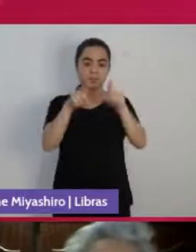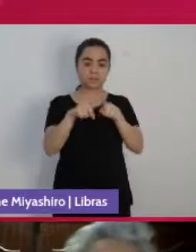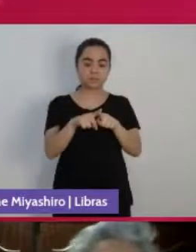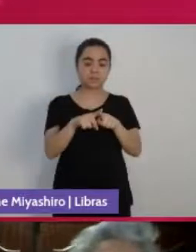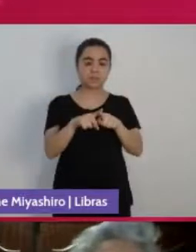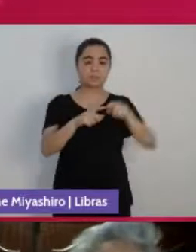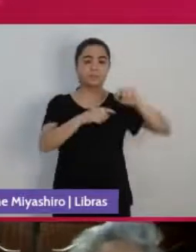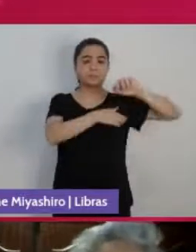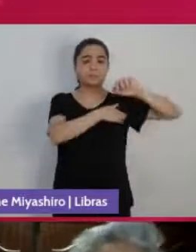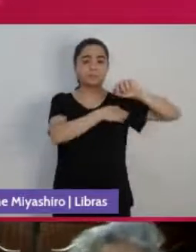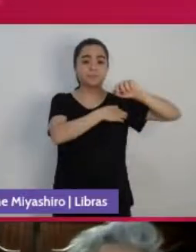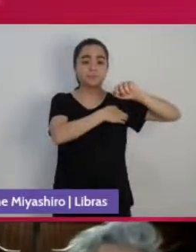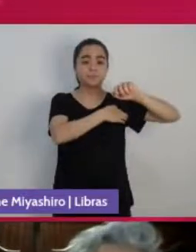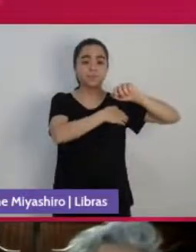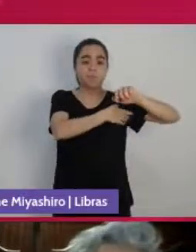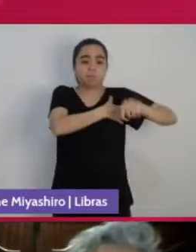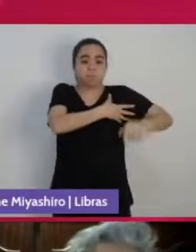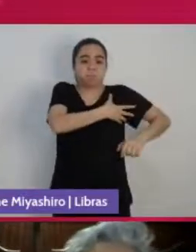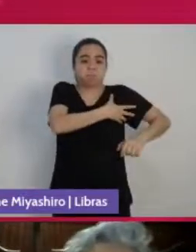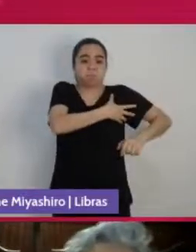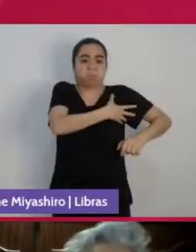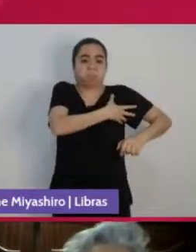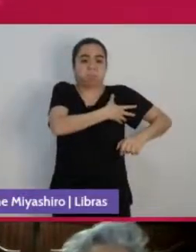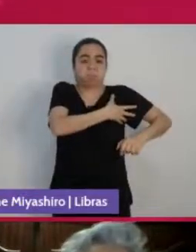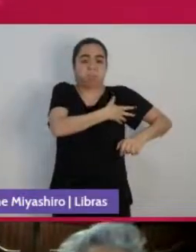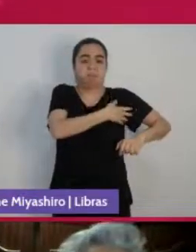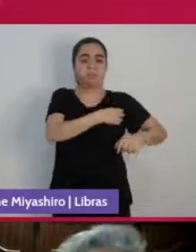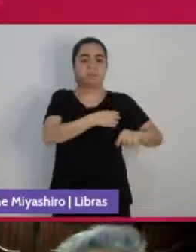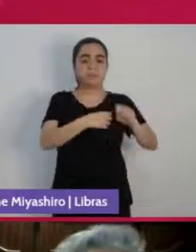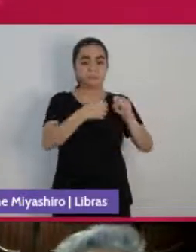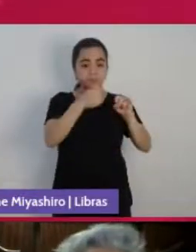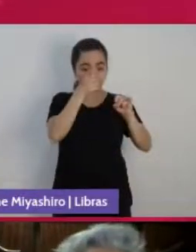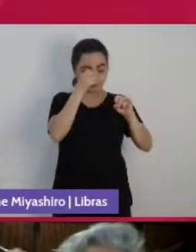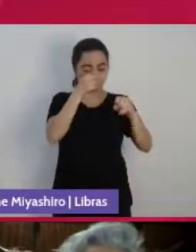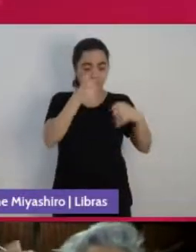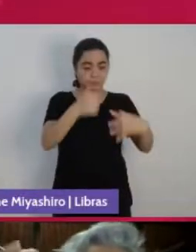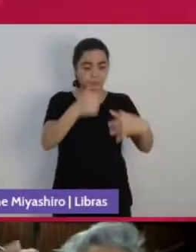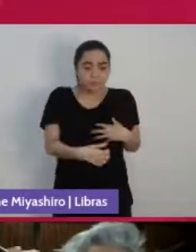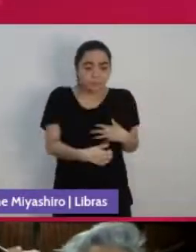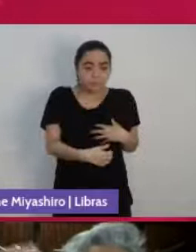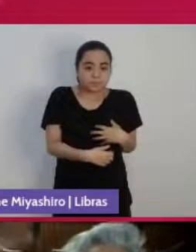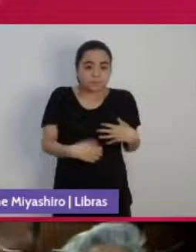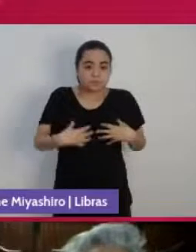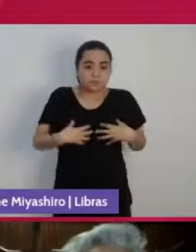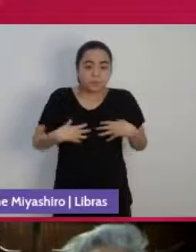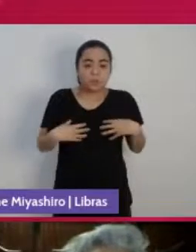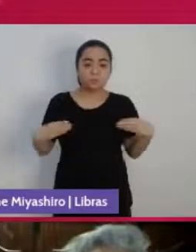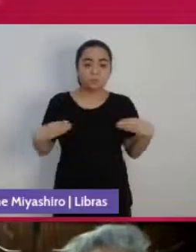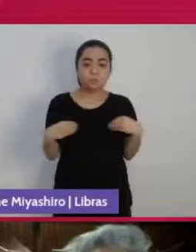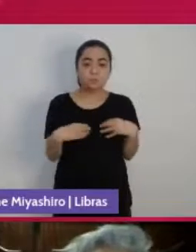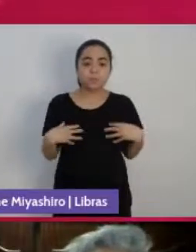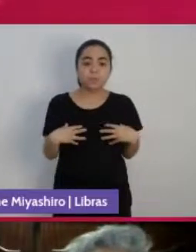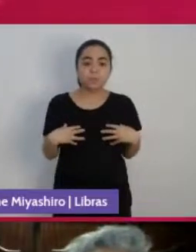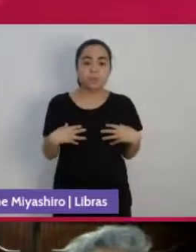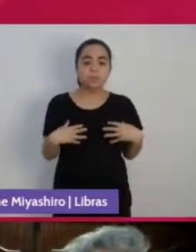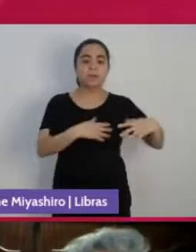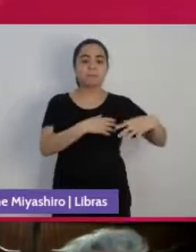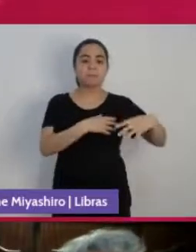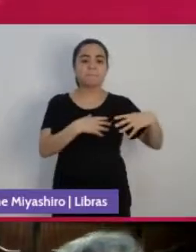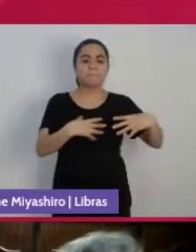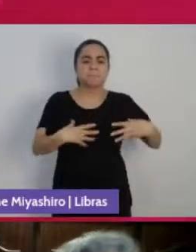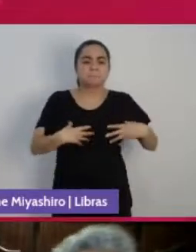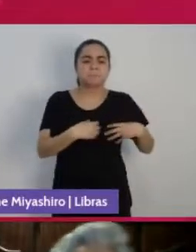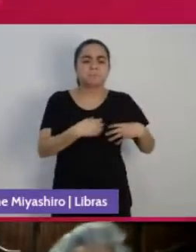axila fica muito gorda, e se for uma mama pequena, eu vou comprimir a